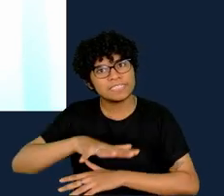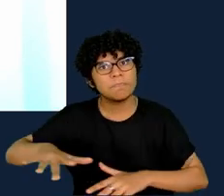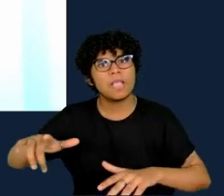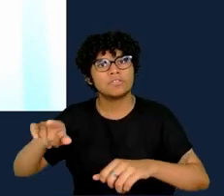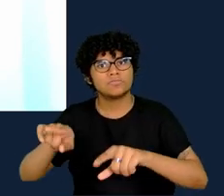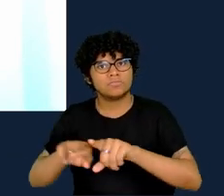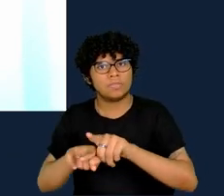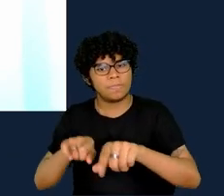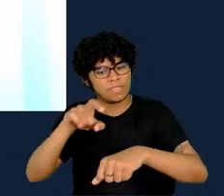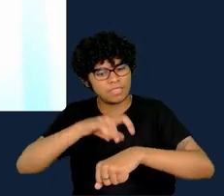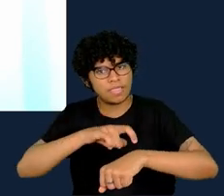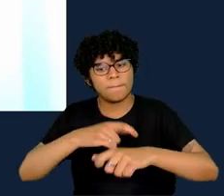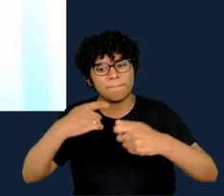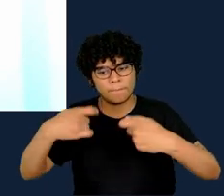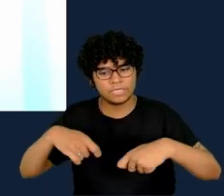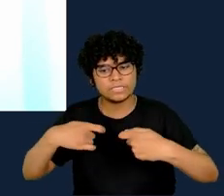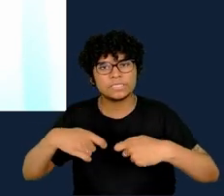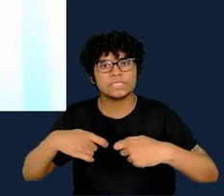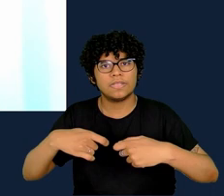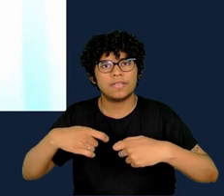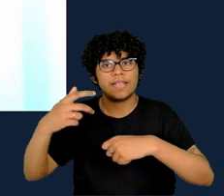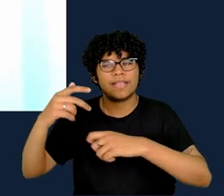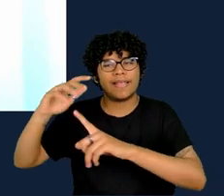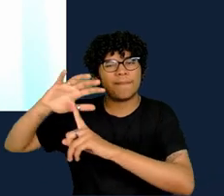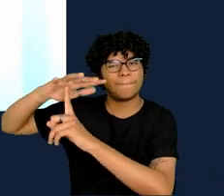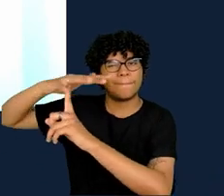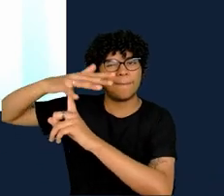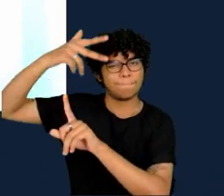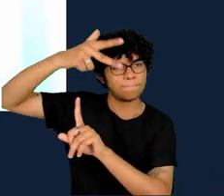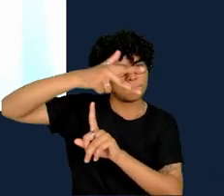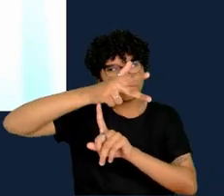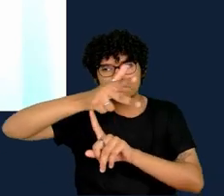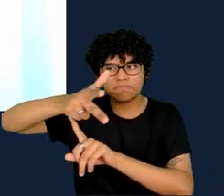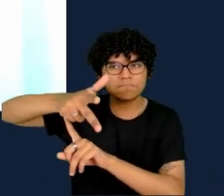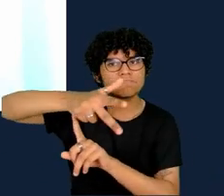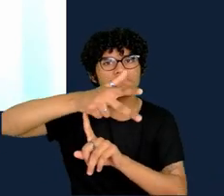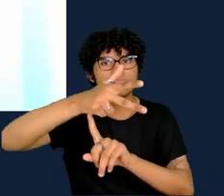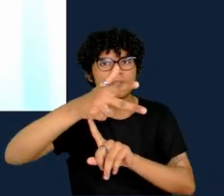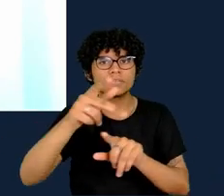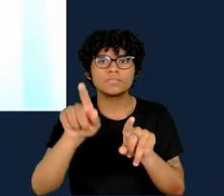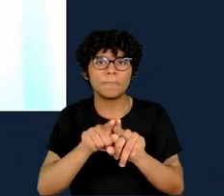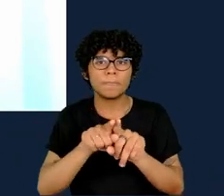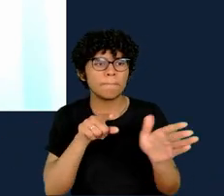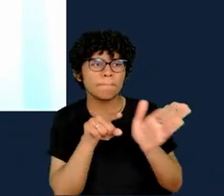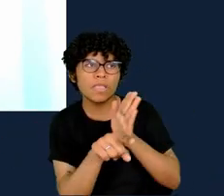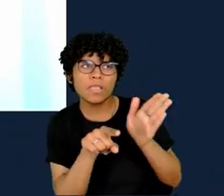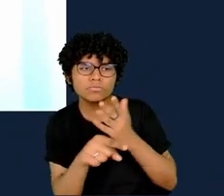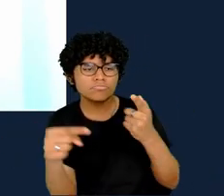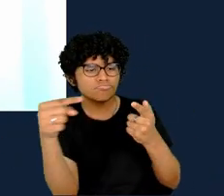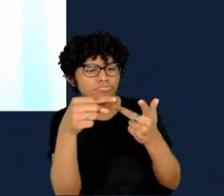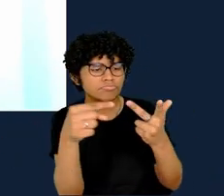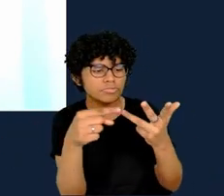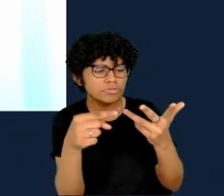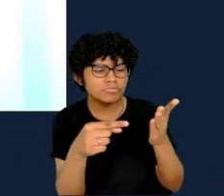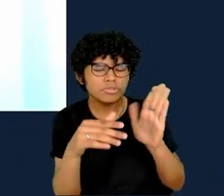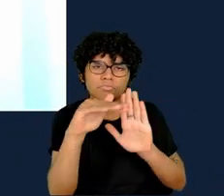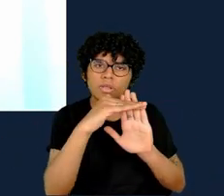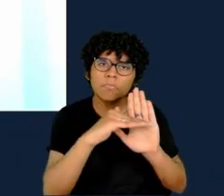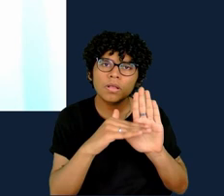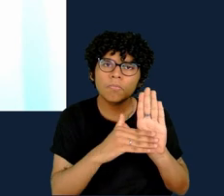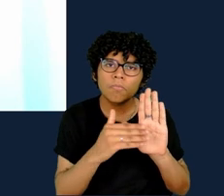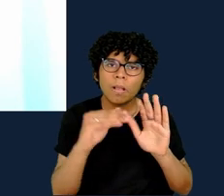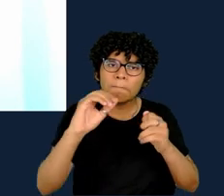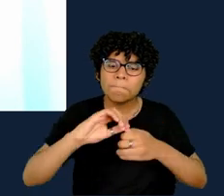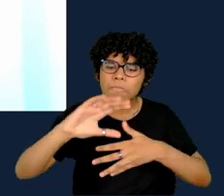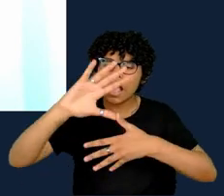precisamos de colocar um drone, um satélite e fazer e formular perguntas em relação a desenhar mapas. O que, que isso significa